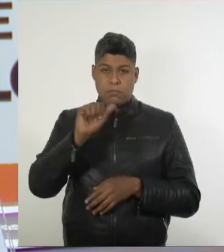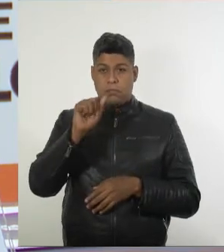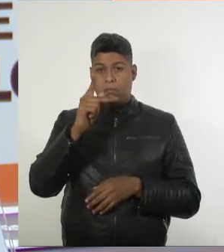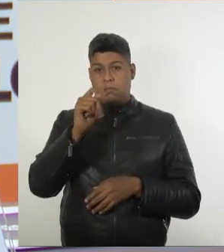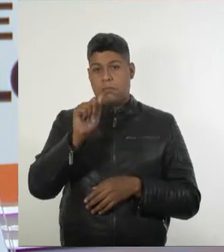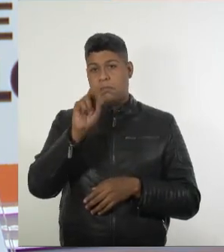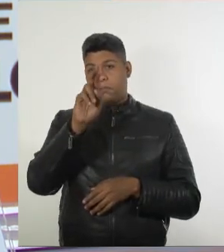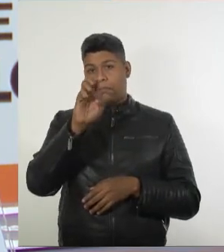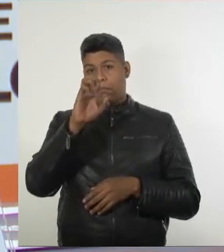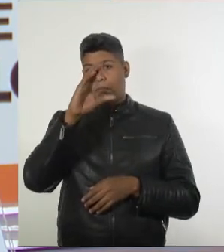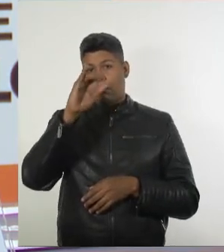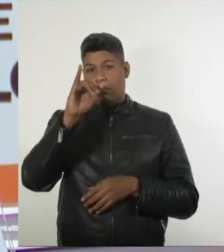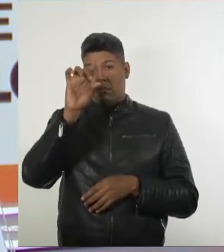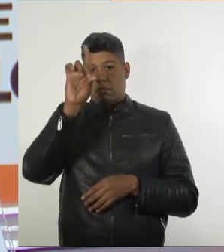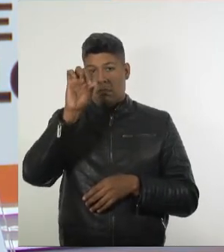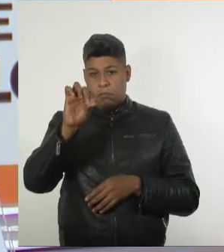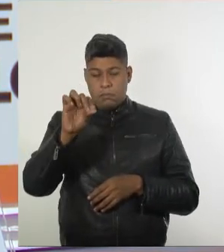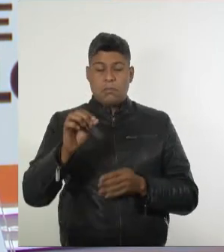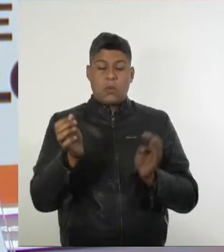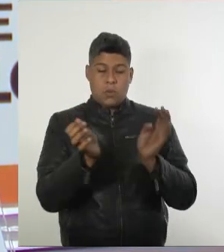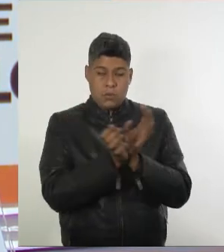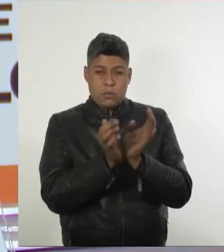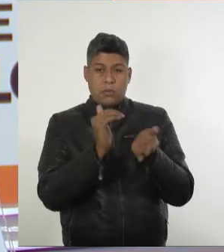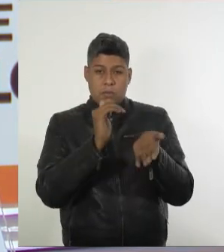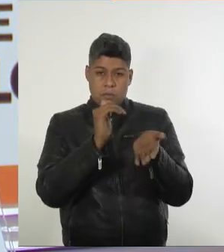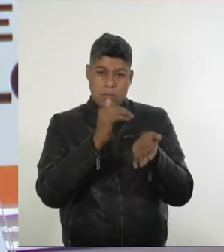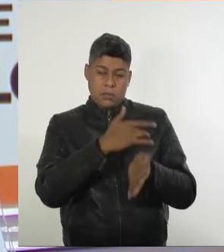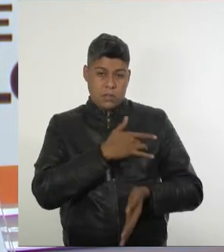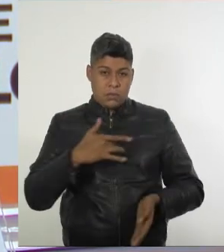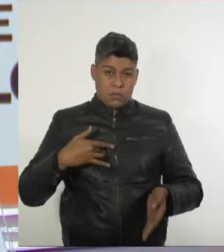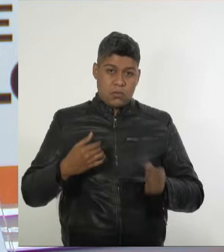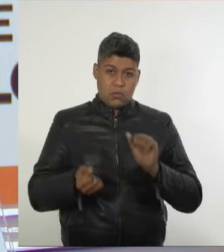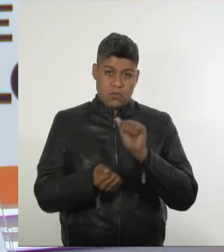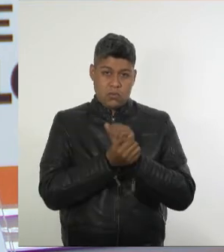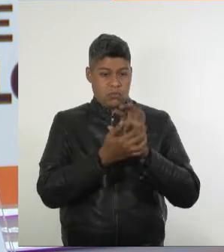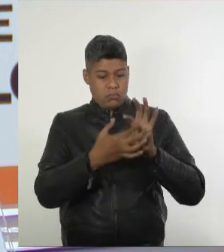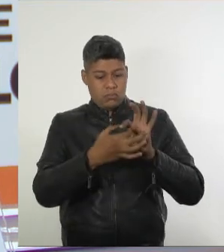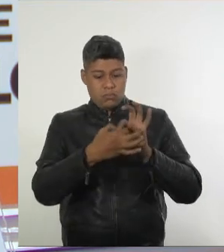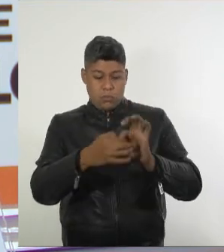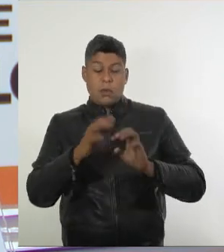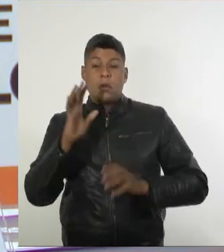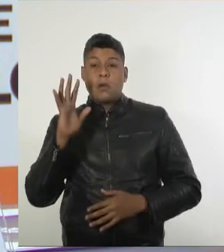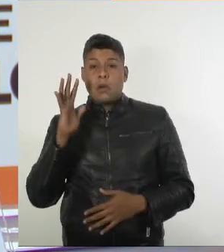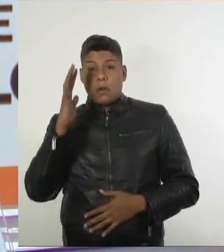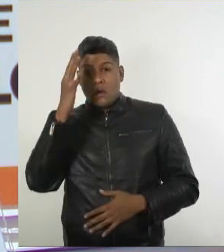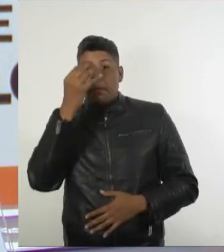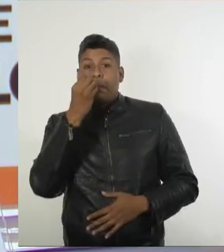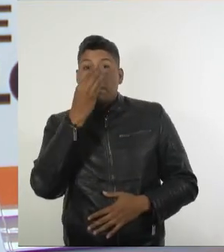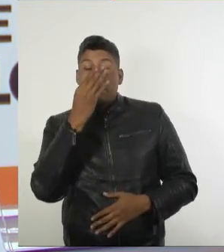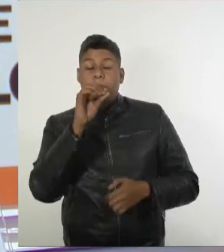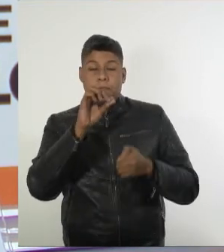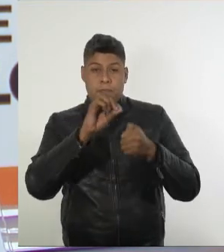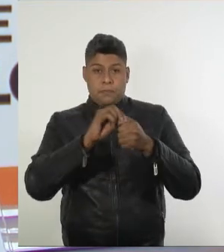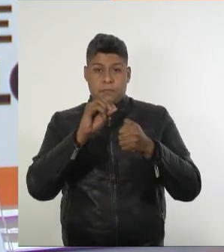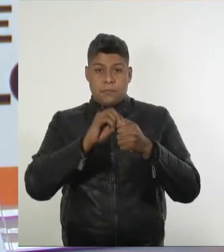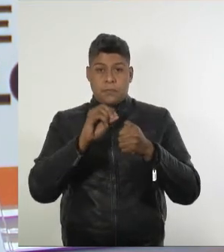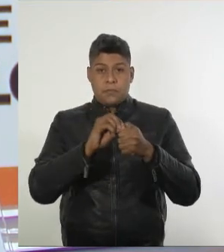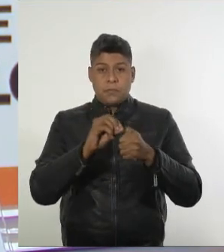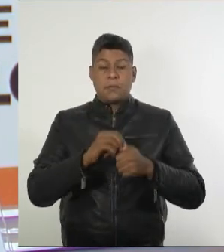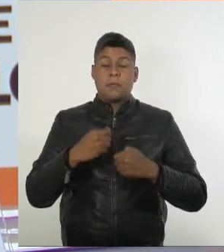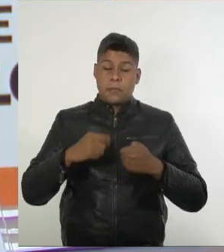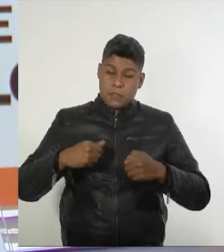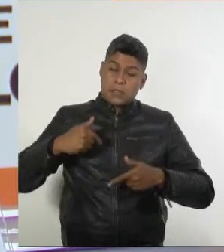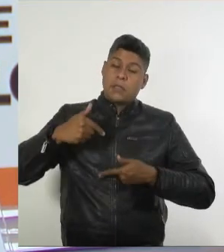toda a equipe de saúde, que tem prestado, em conjunto com toda a prefeitura, todas as ações muito bem feitas. Mas nós precisamos